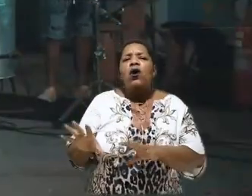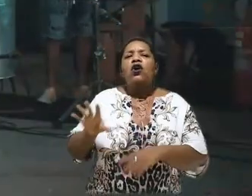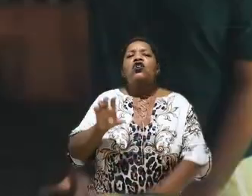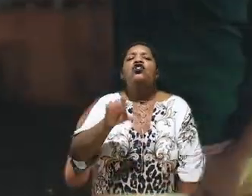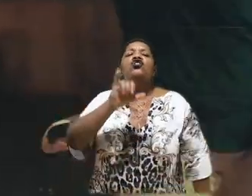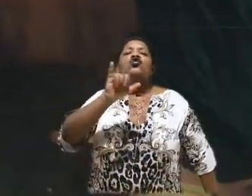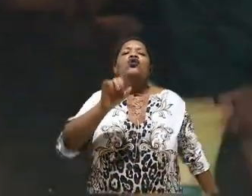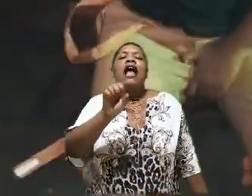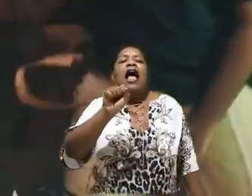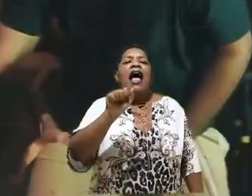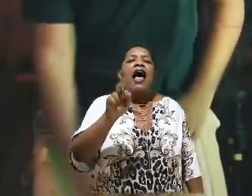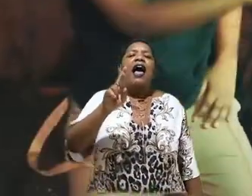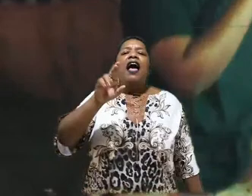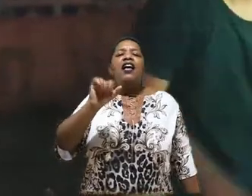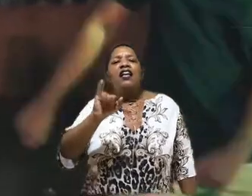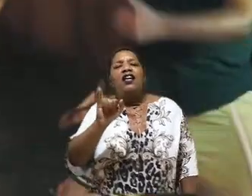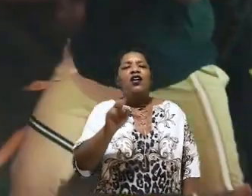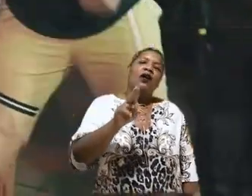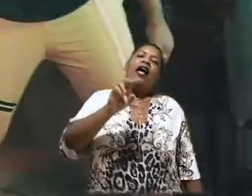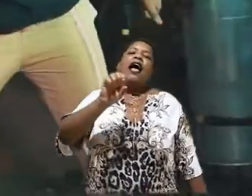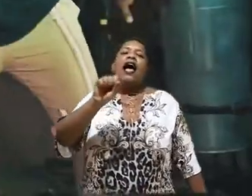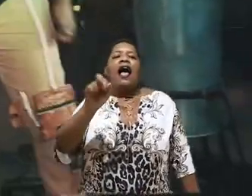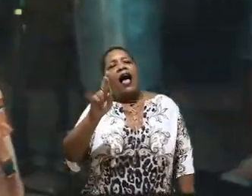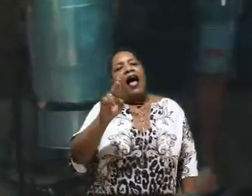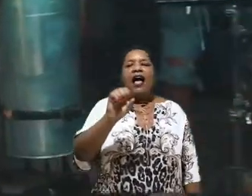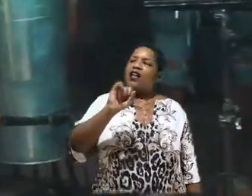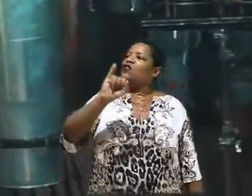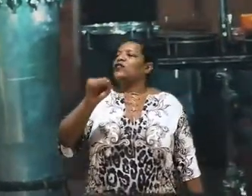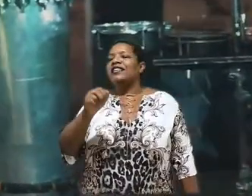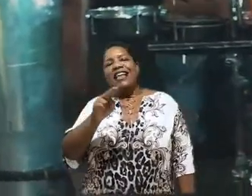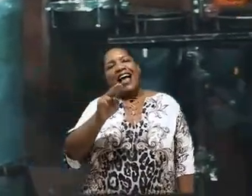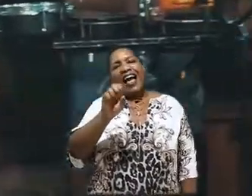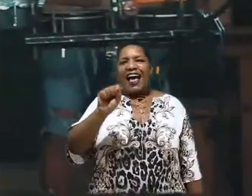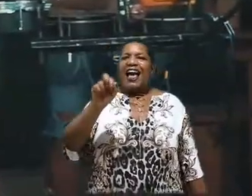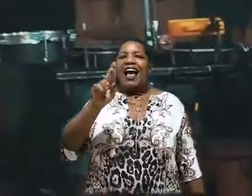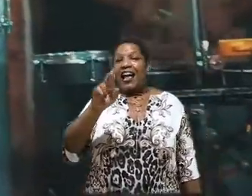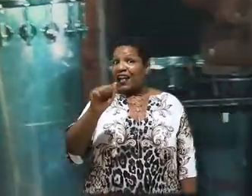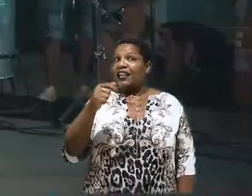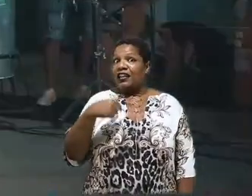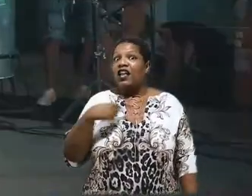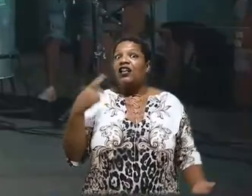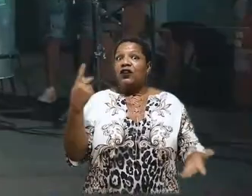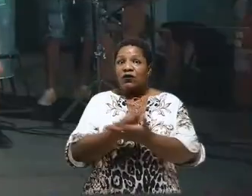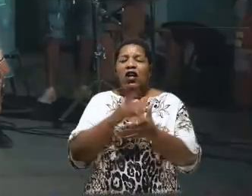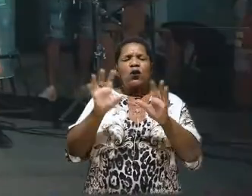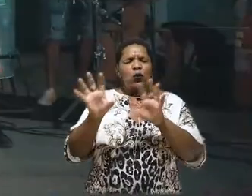Oi Jussara GO Olá pessoal